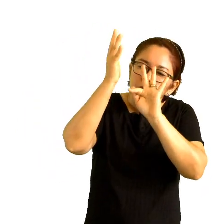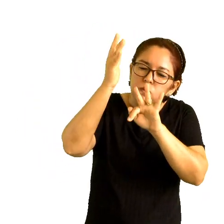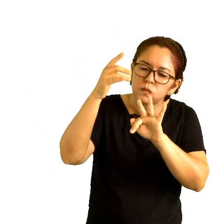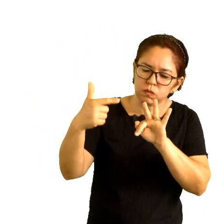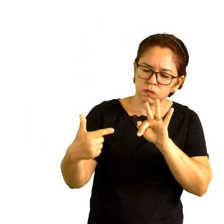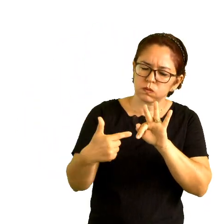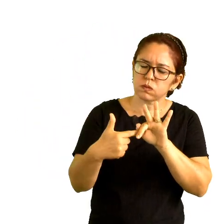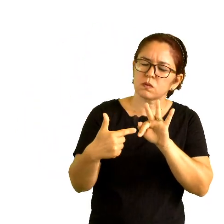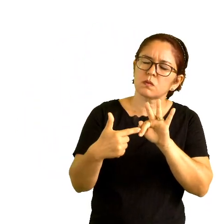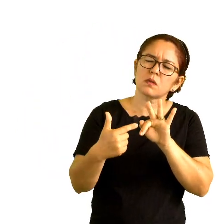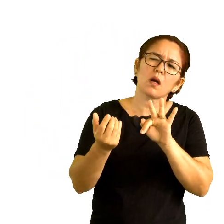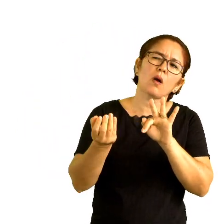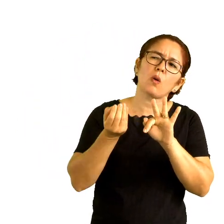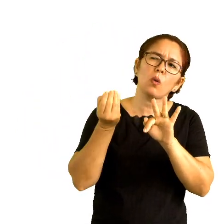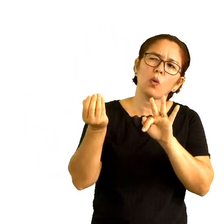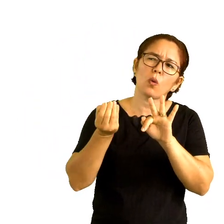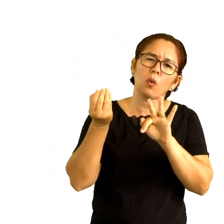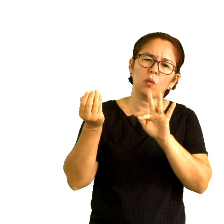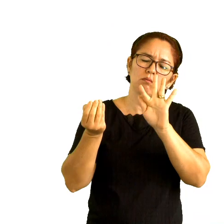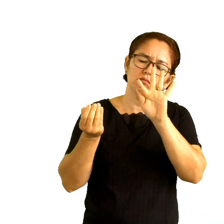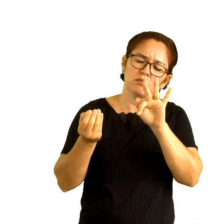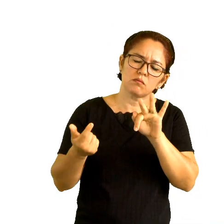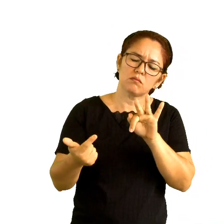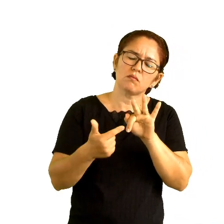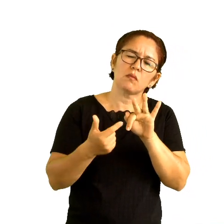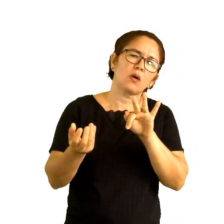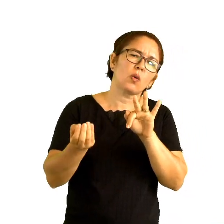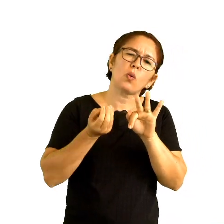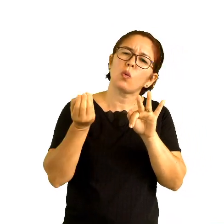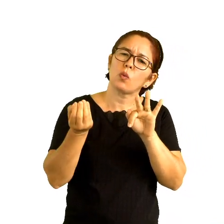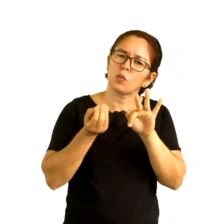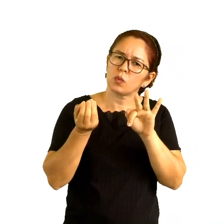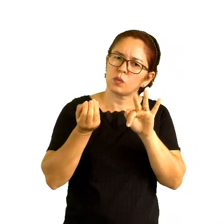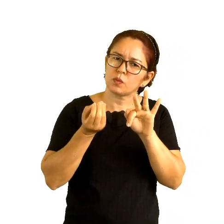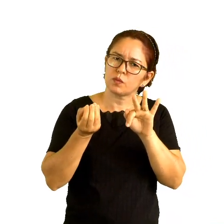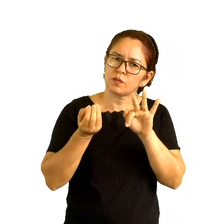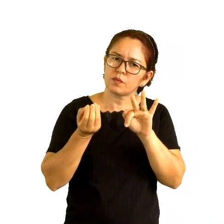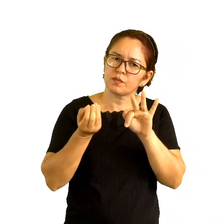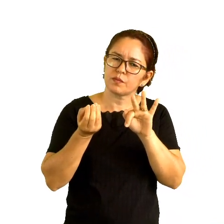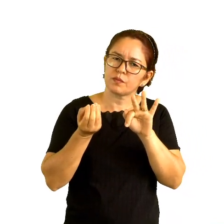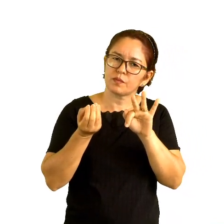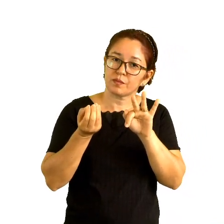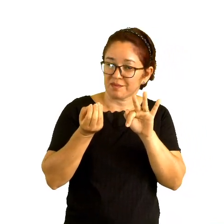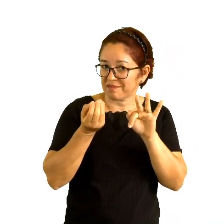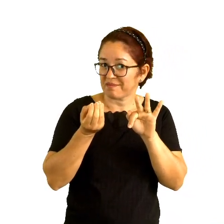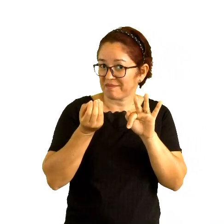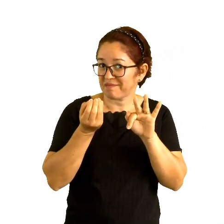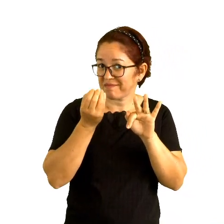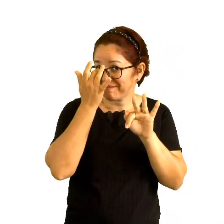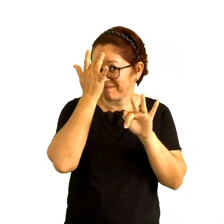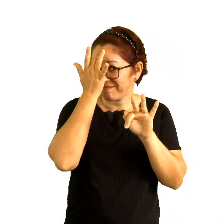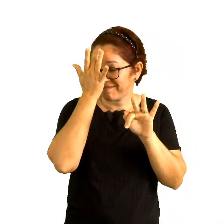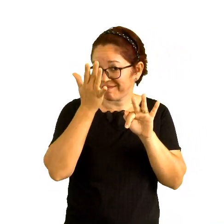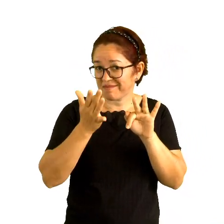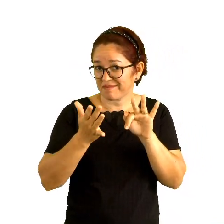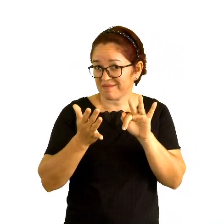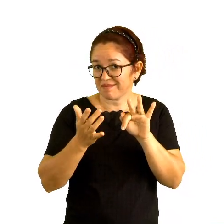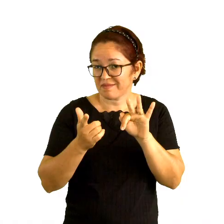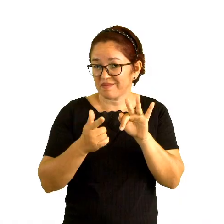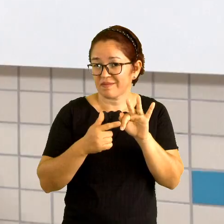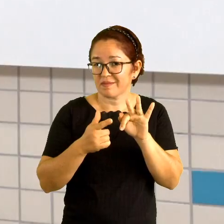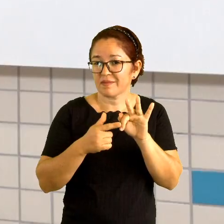o final? Qual seria o final dessa história? Está bem facilzinho, né? Qual é sempre o final